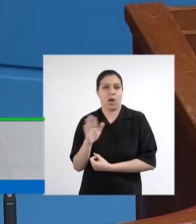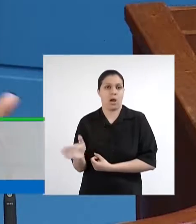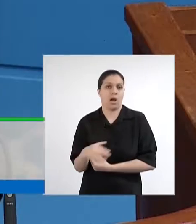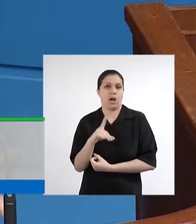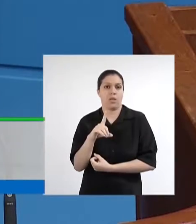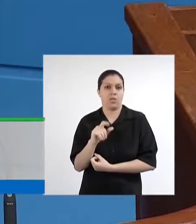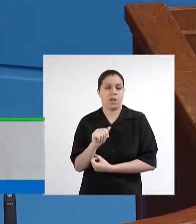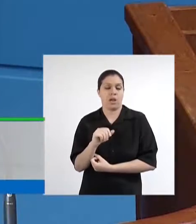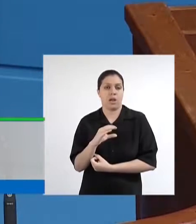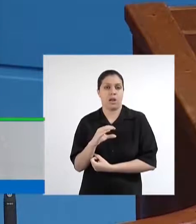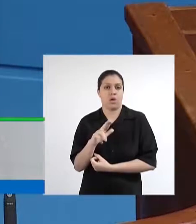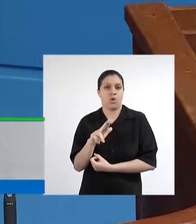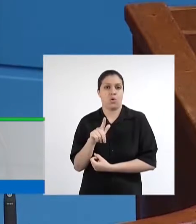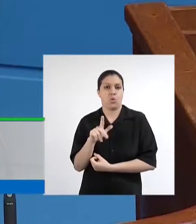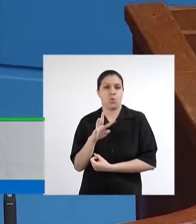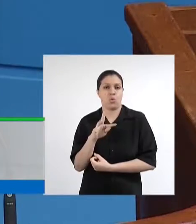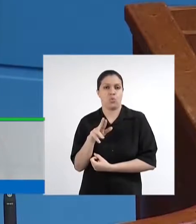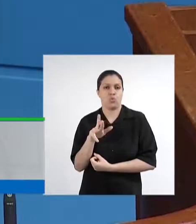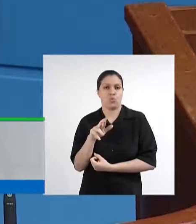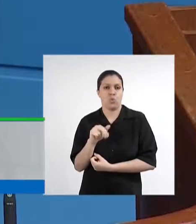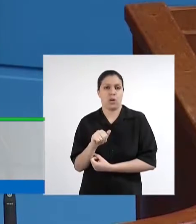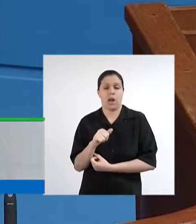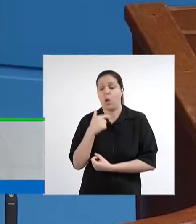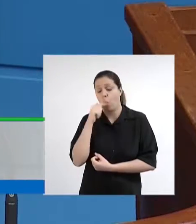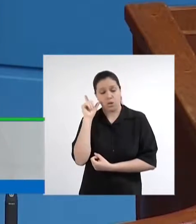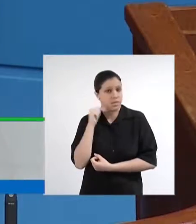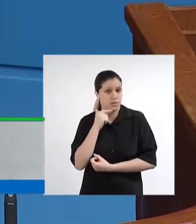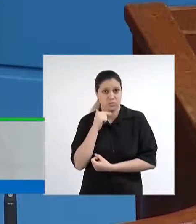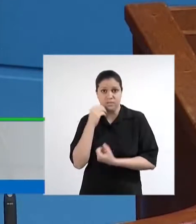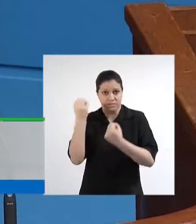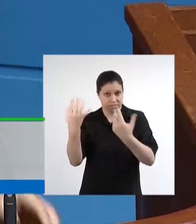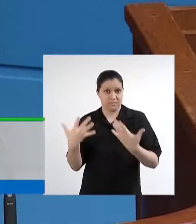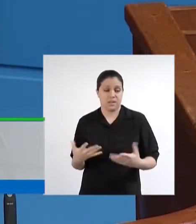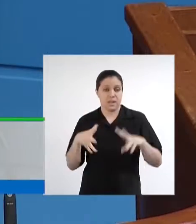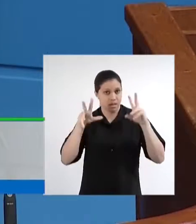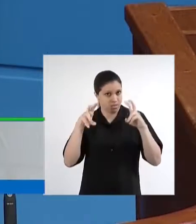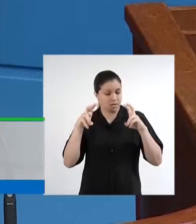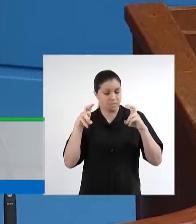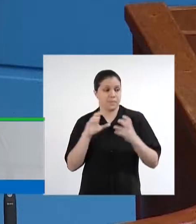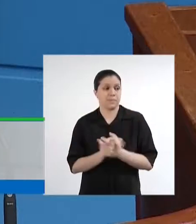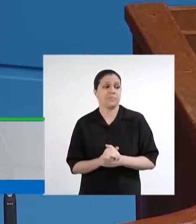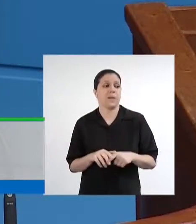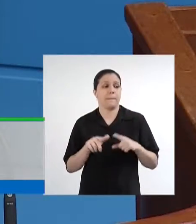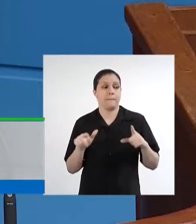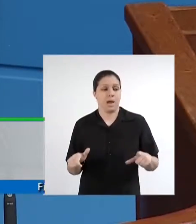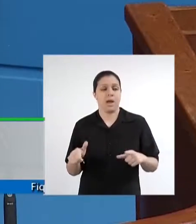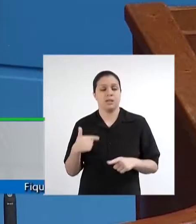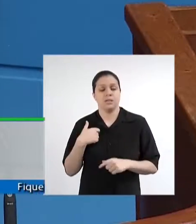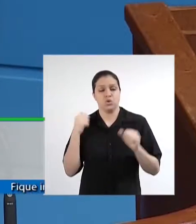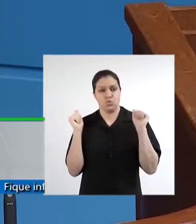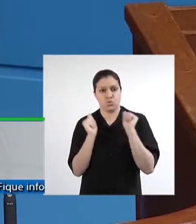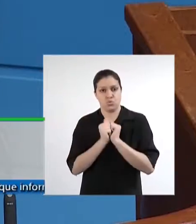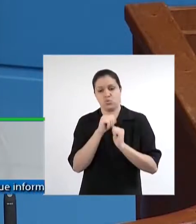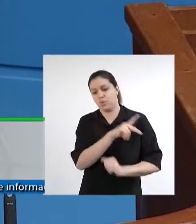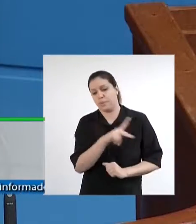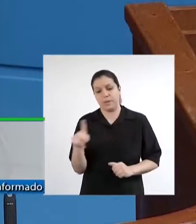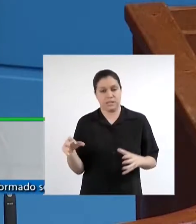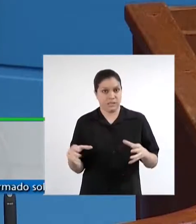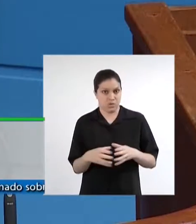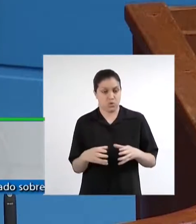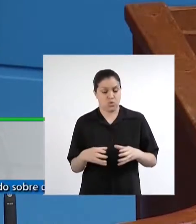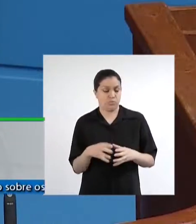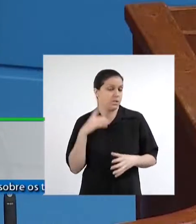oportunidade de falar sobre esse tema, mas eu tive juntamente com o presidente da